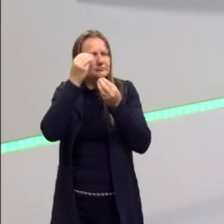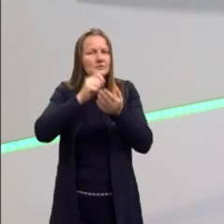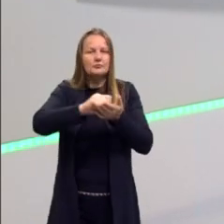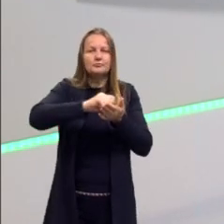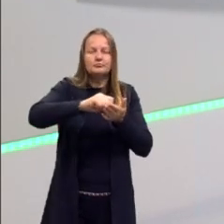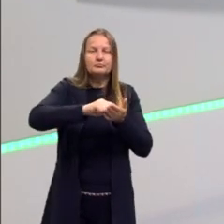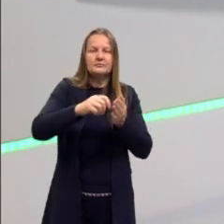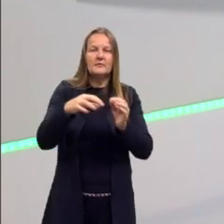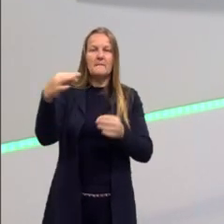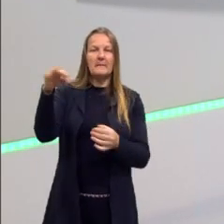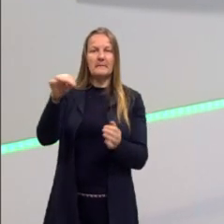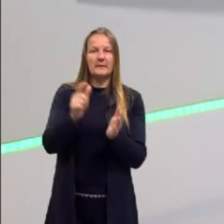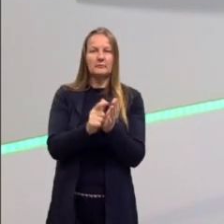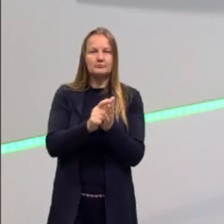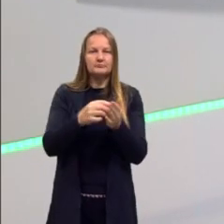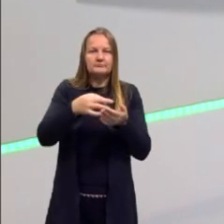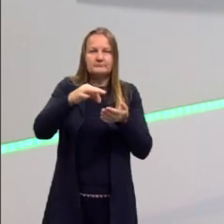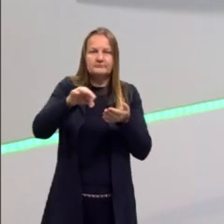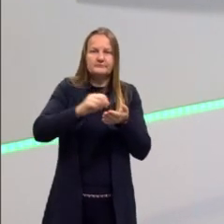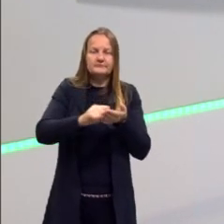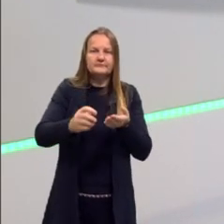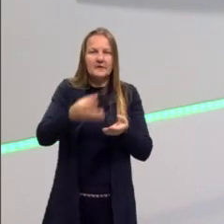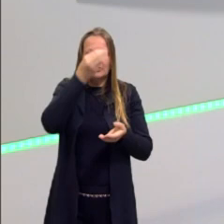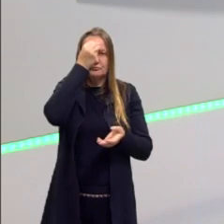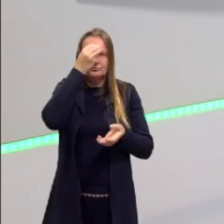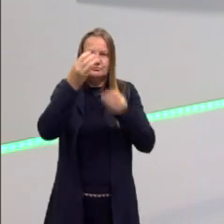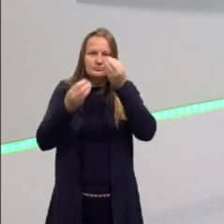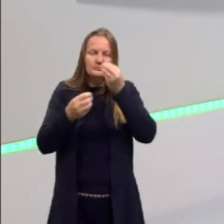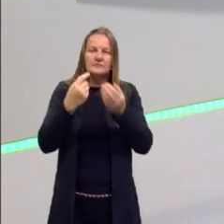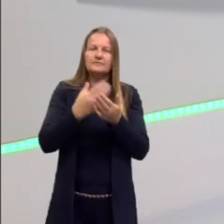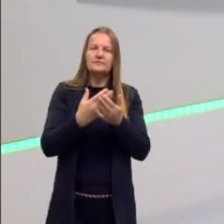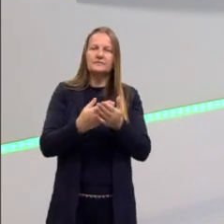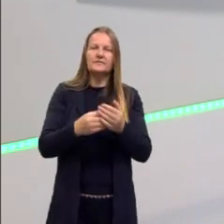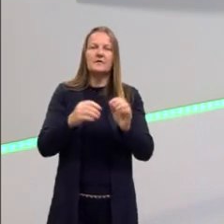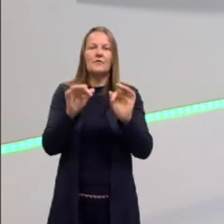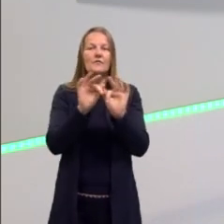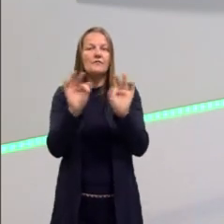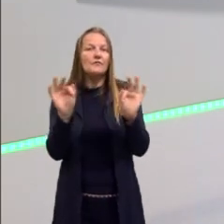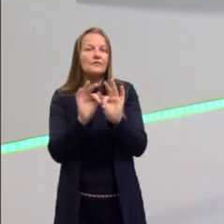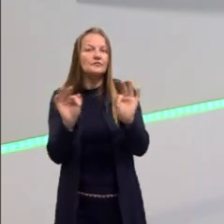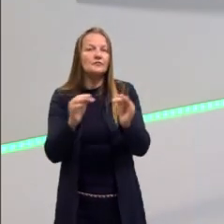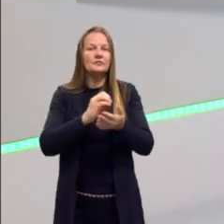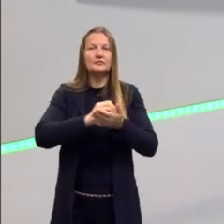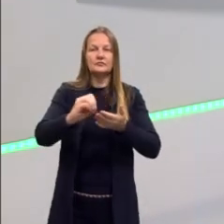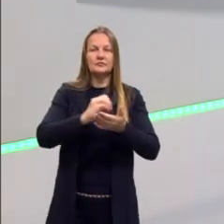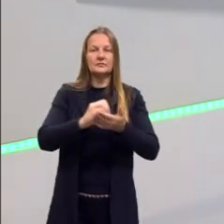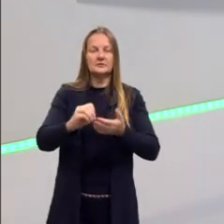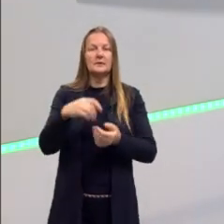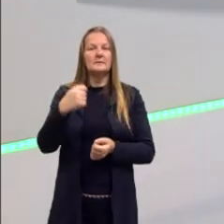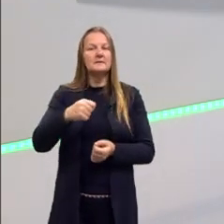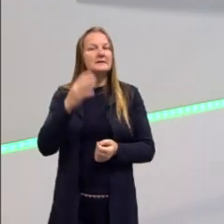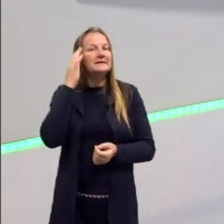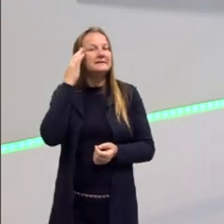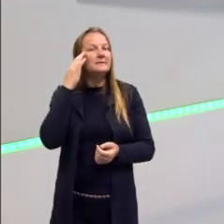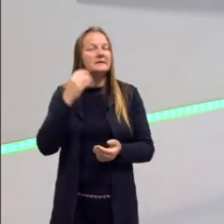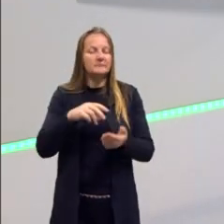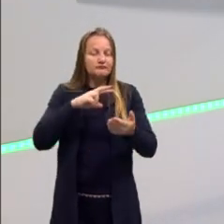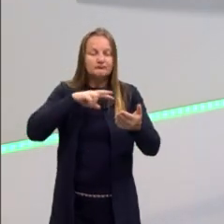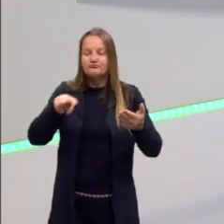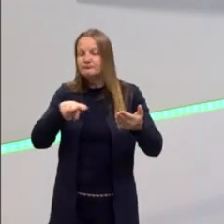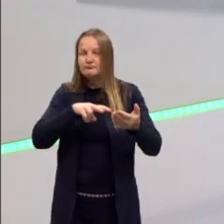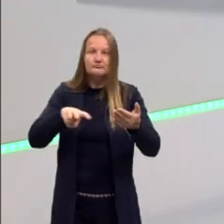numa folha separada dos estudos de vocês e sempre quando for trabalhar funções orgânicas tem que ter ela em mãos